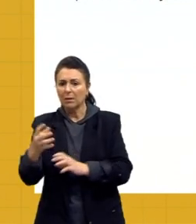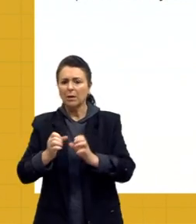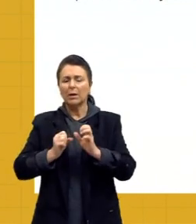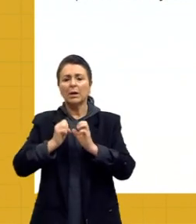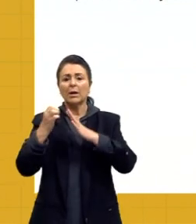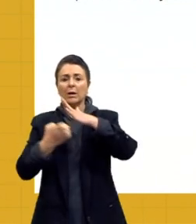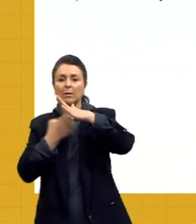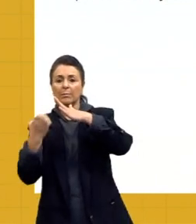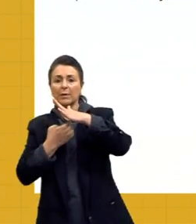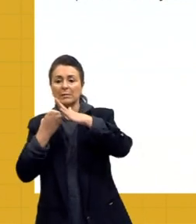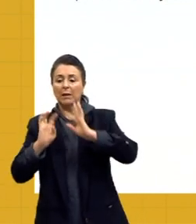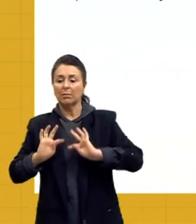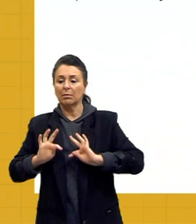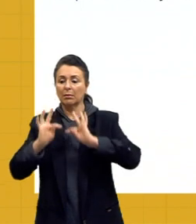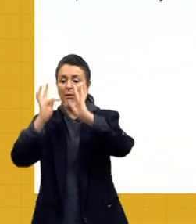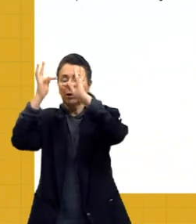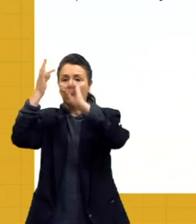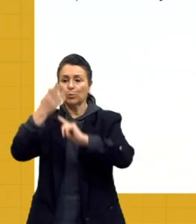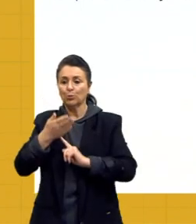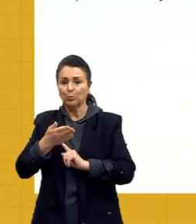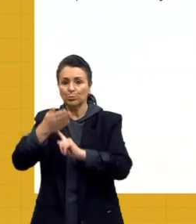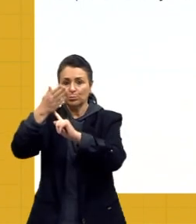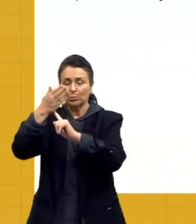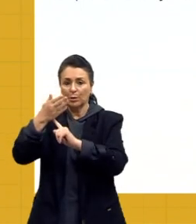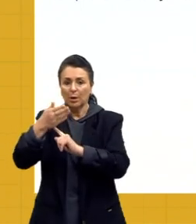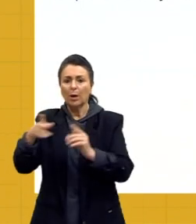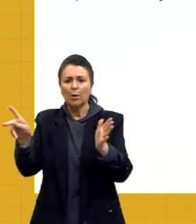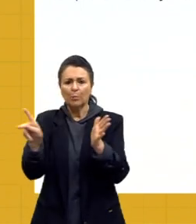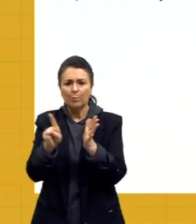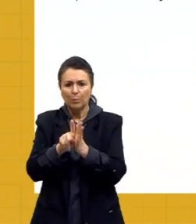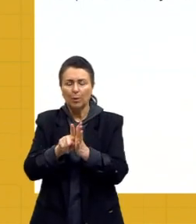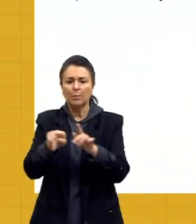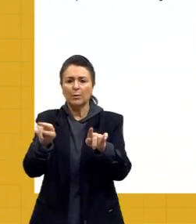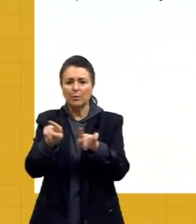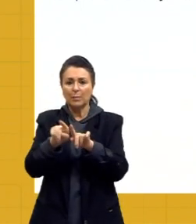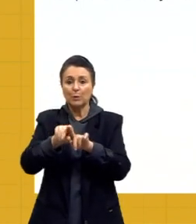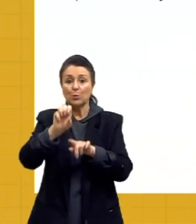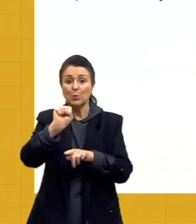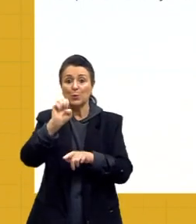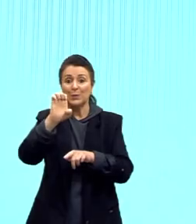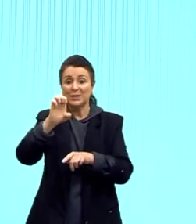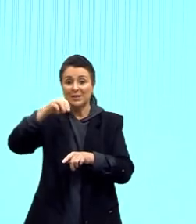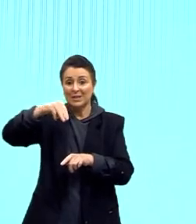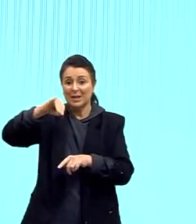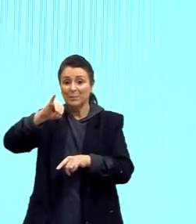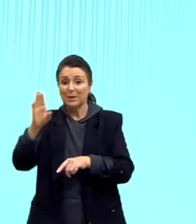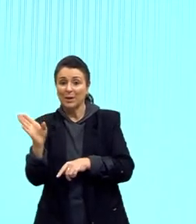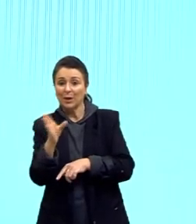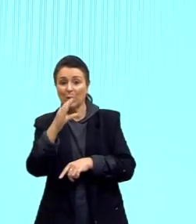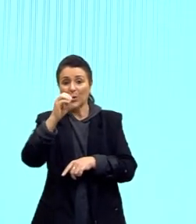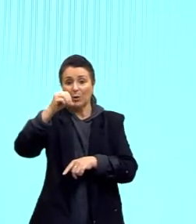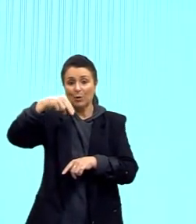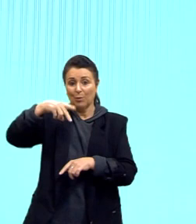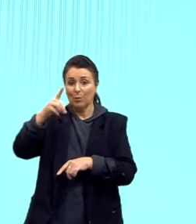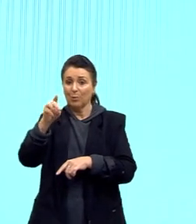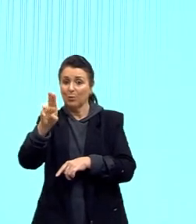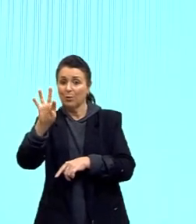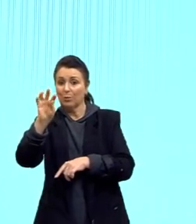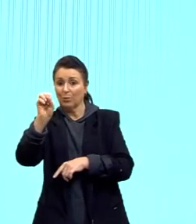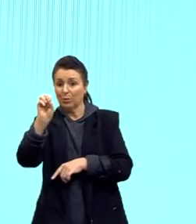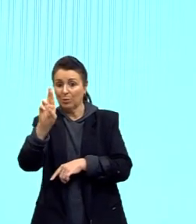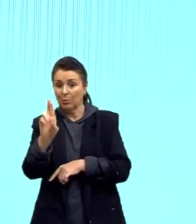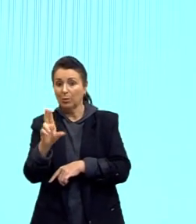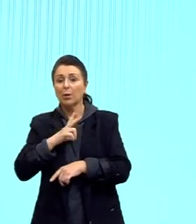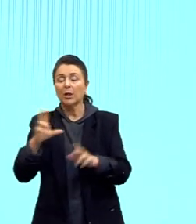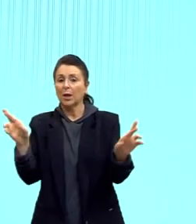empresa de tecnologia né Muito empresa relacionada a isso própria tecnologia do semicondutor né hoje está relacionado à a essa questão